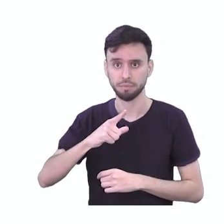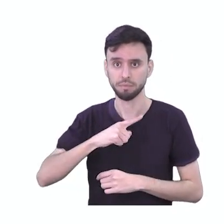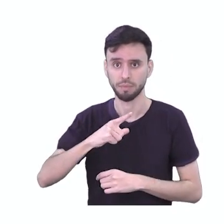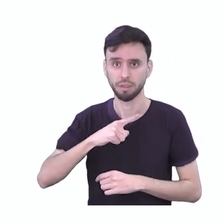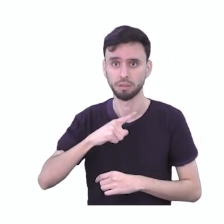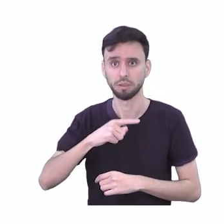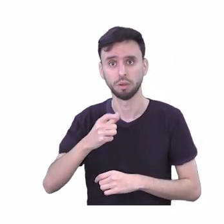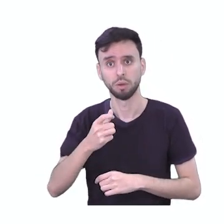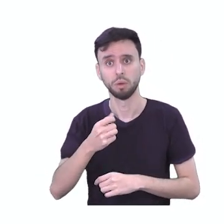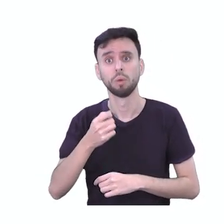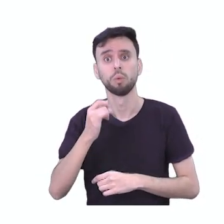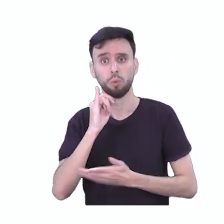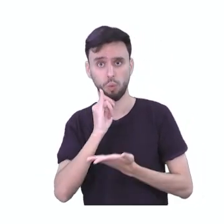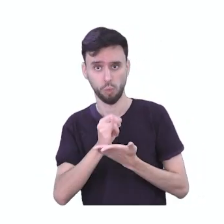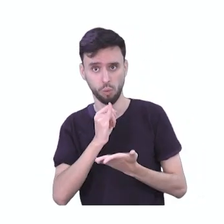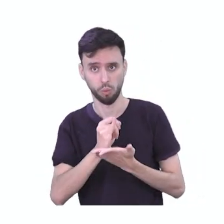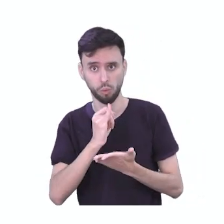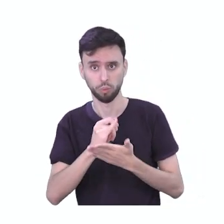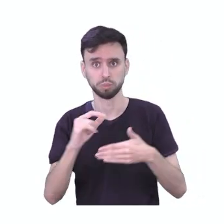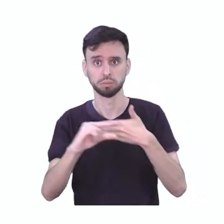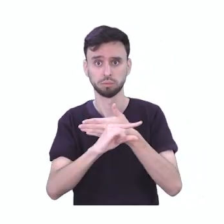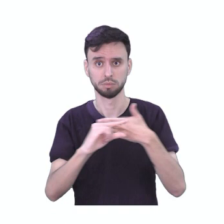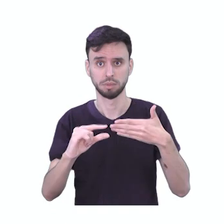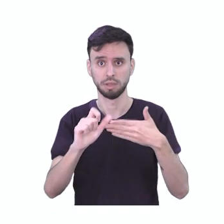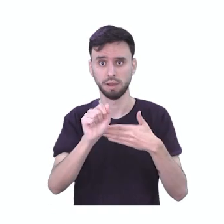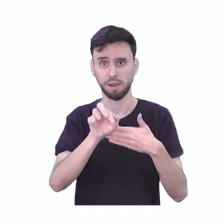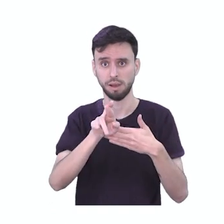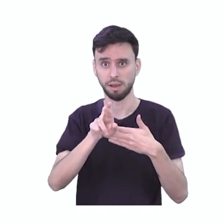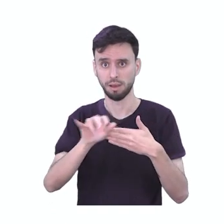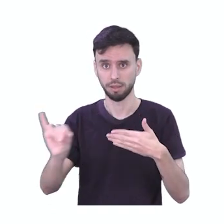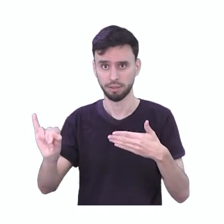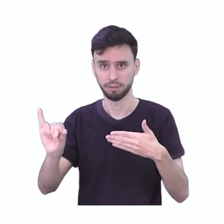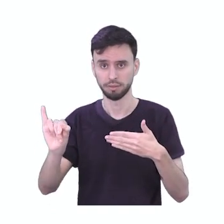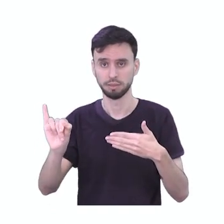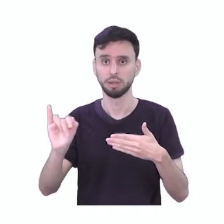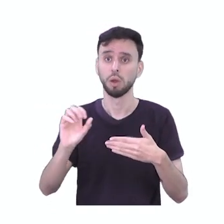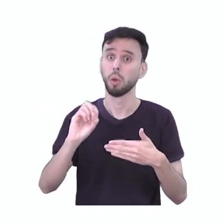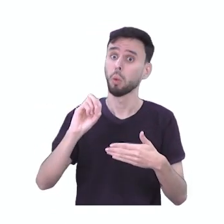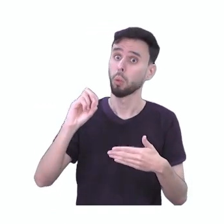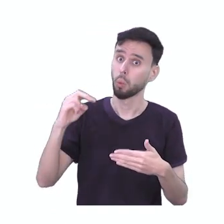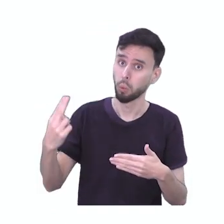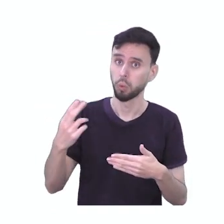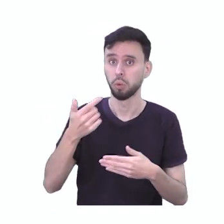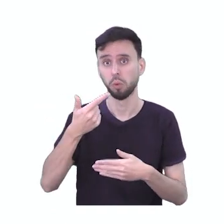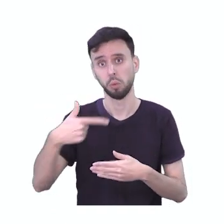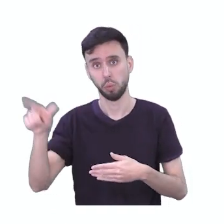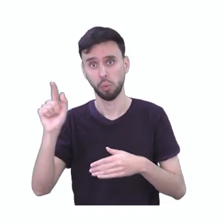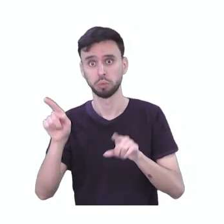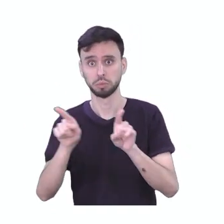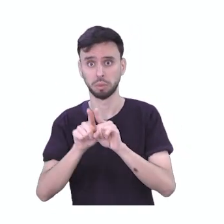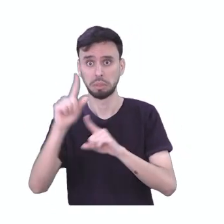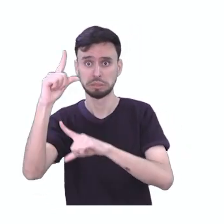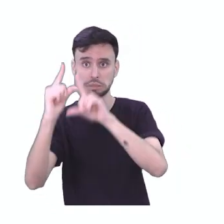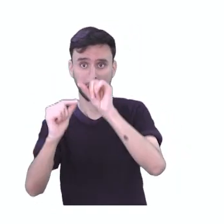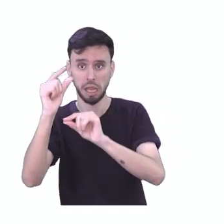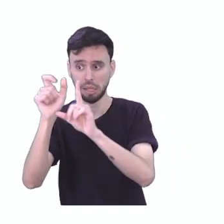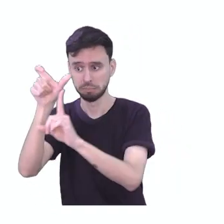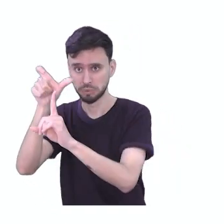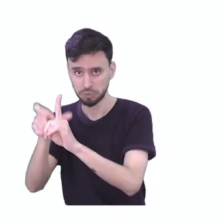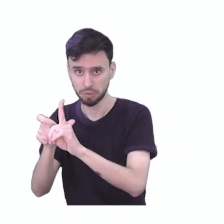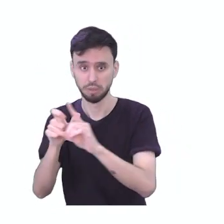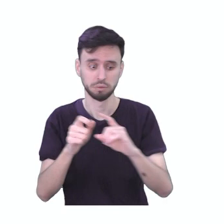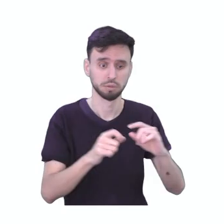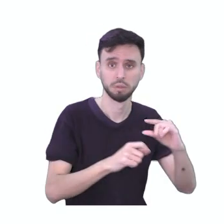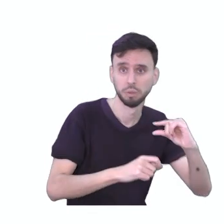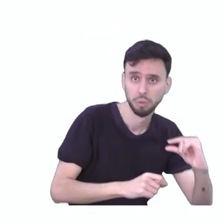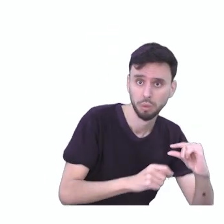protagonistas, tanto lá no conto do Ari Areia, quanto na música Estrela do Mar, o grão de areia e a estrela são ali